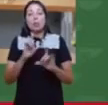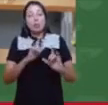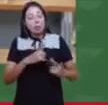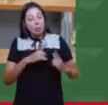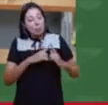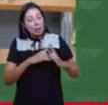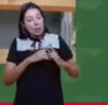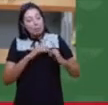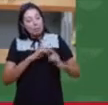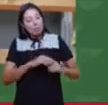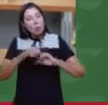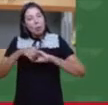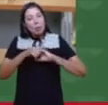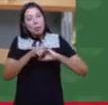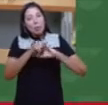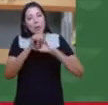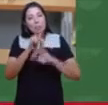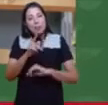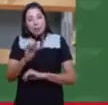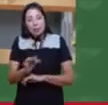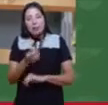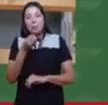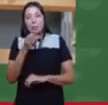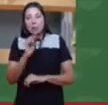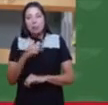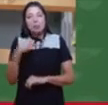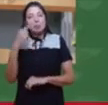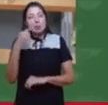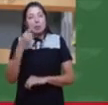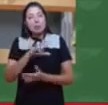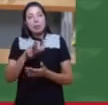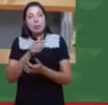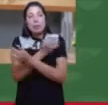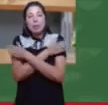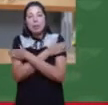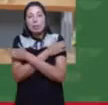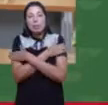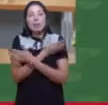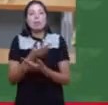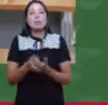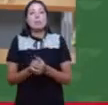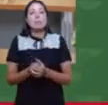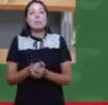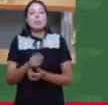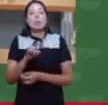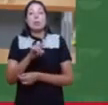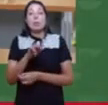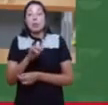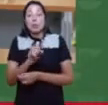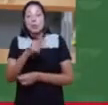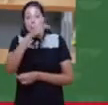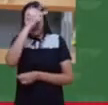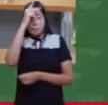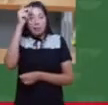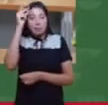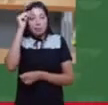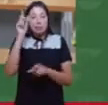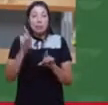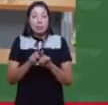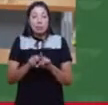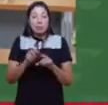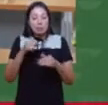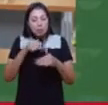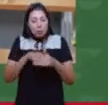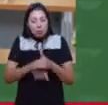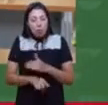saudações petistas. Edilson Vieira, boa noite, deputado e demais, um grande abraço. O Zeca Seger foi prefeito lá de Santo Cristo, no interior